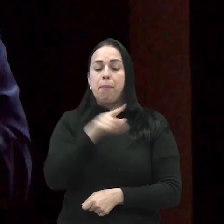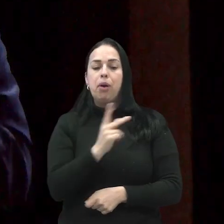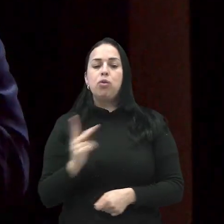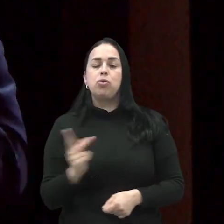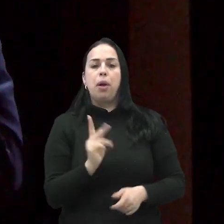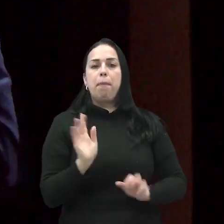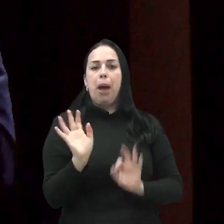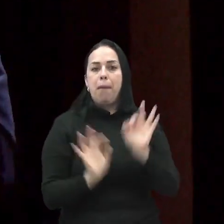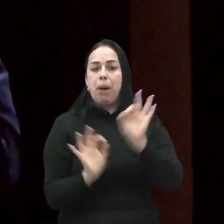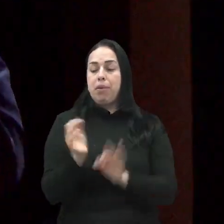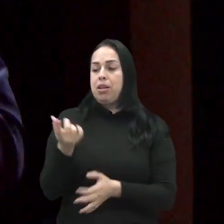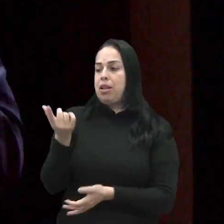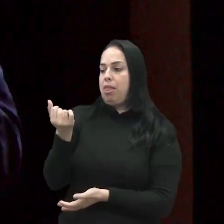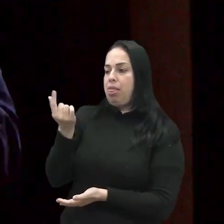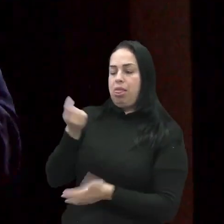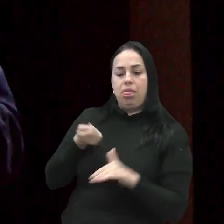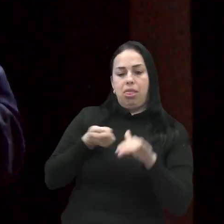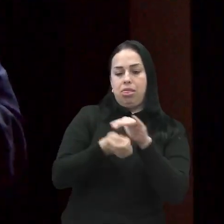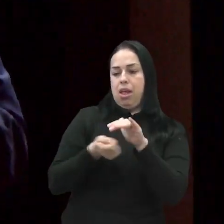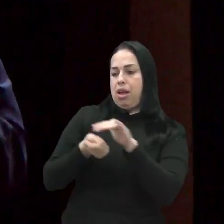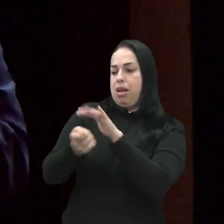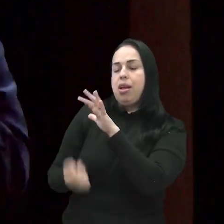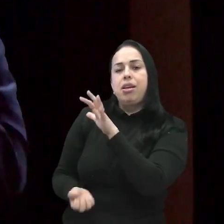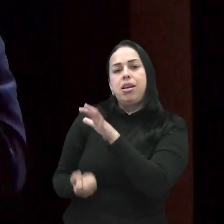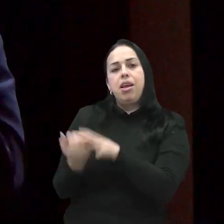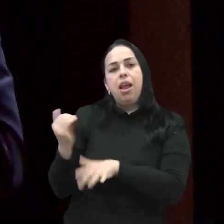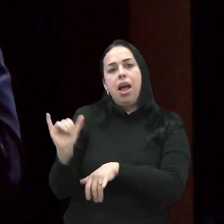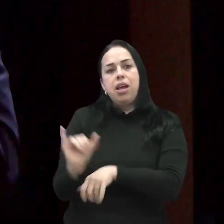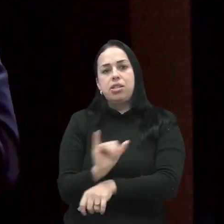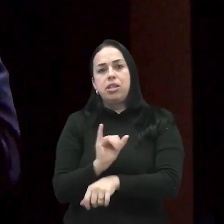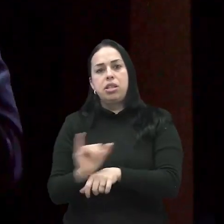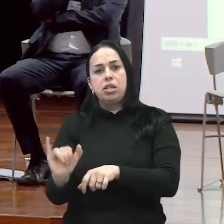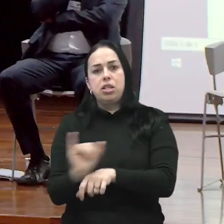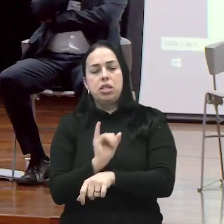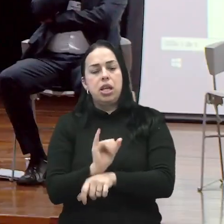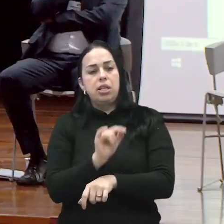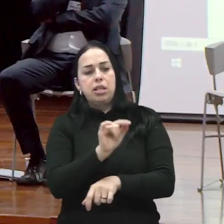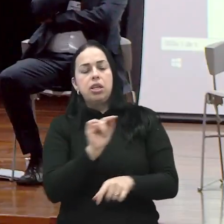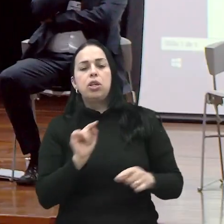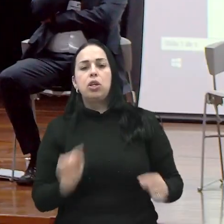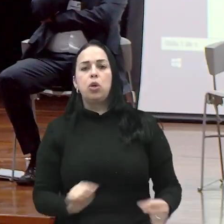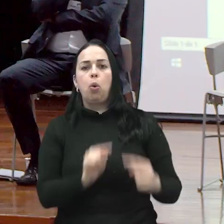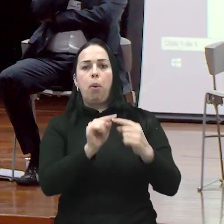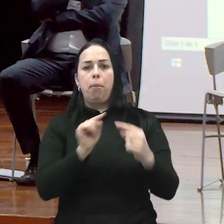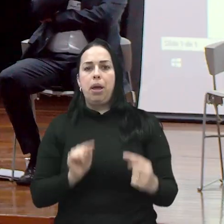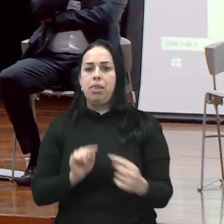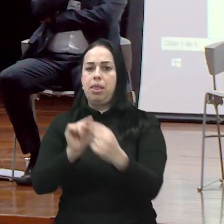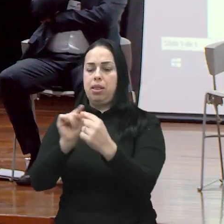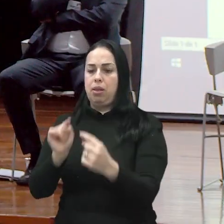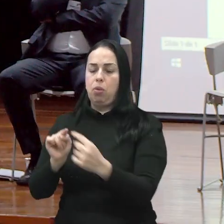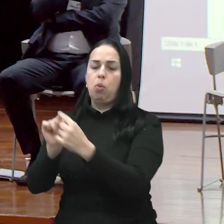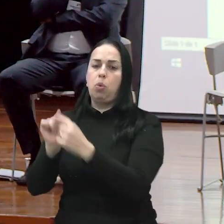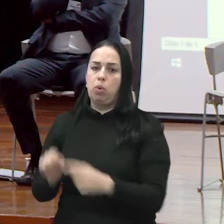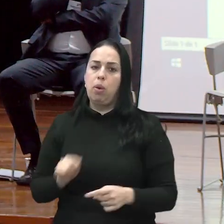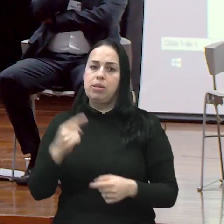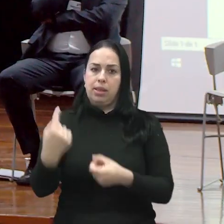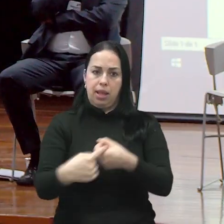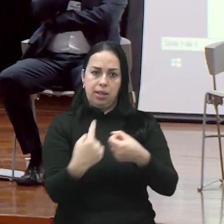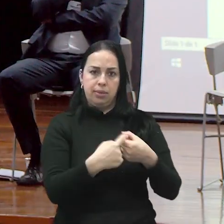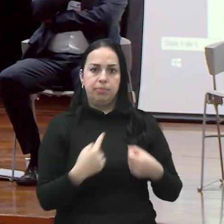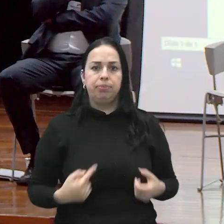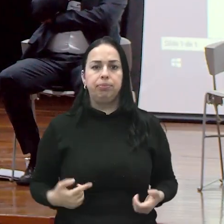para planejar investimentos e criar estratégias que atendam às necessidades dos